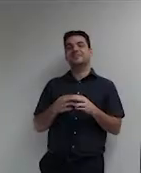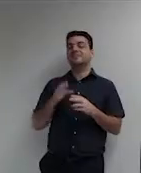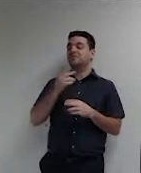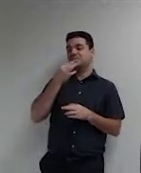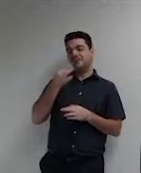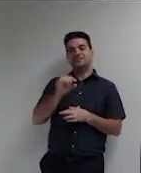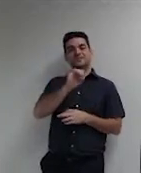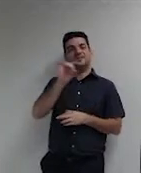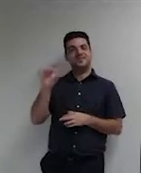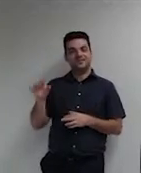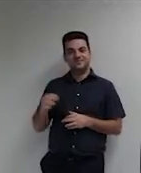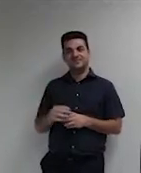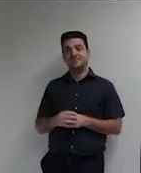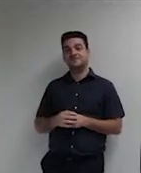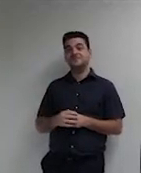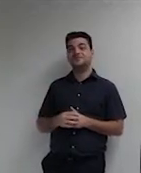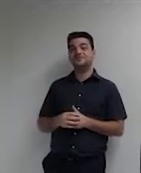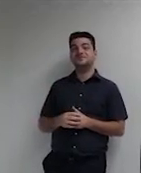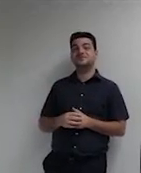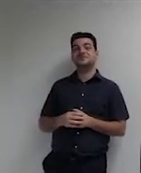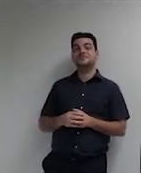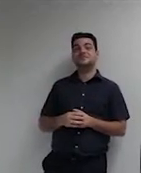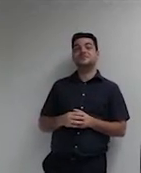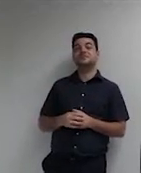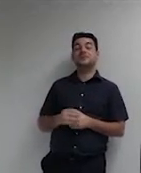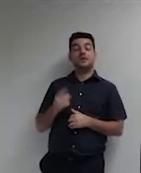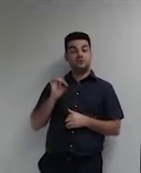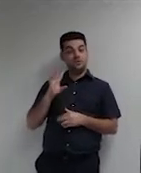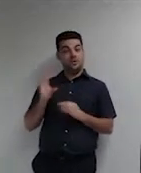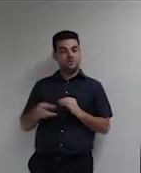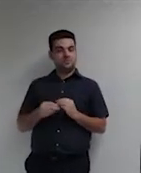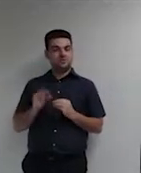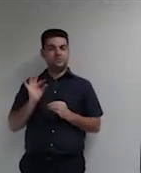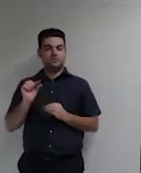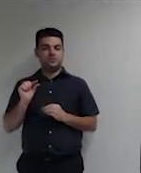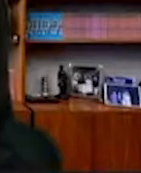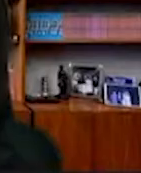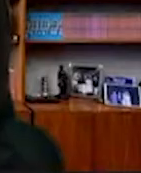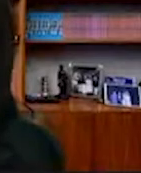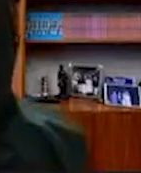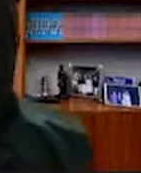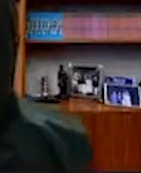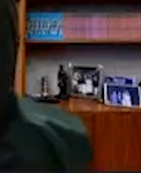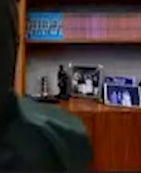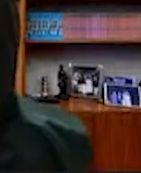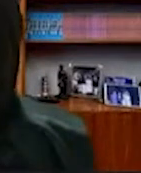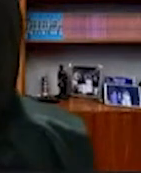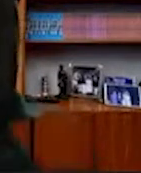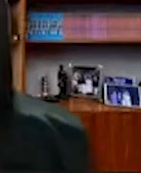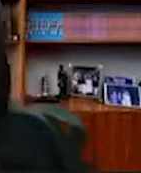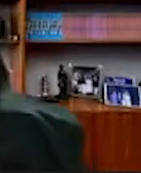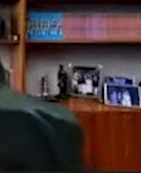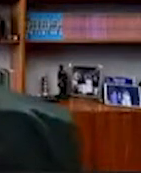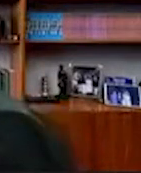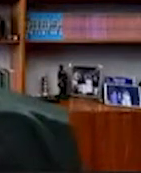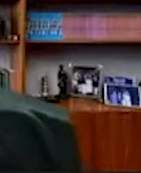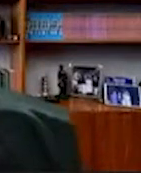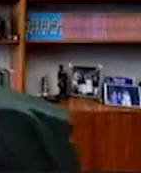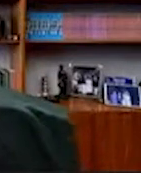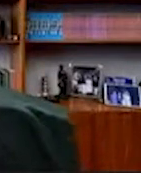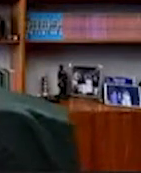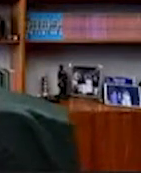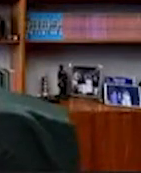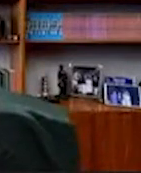e destacaram as qualidades pessoais e profissionais do ministro Neff Cordeiro. Representantes da advocacia e do Ministério